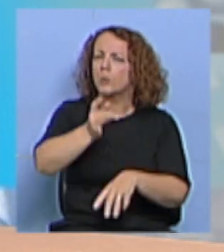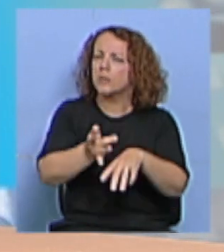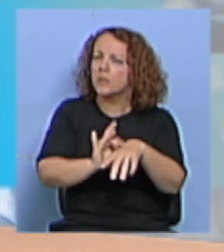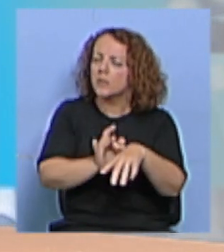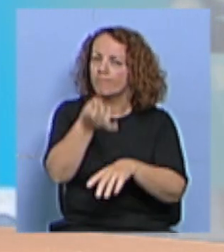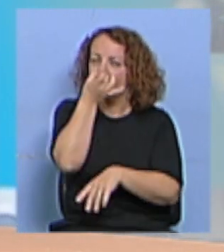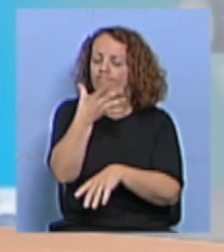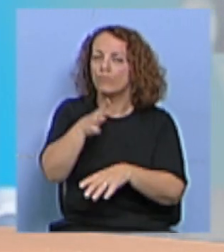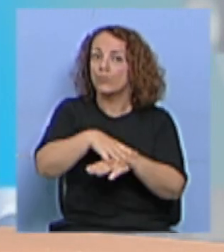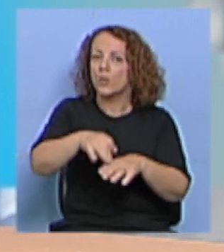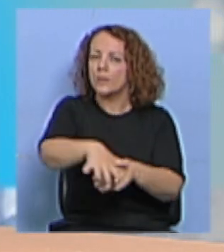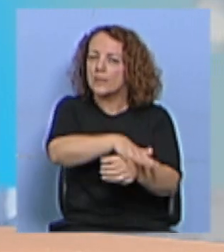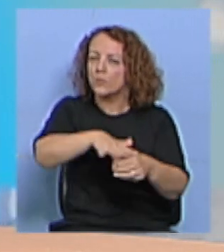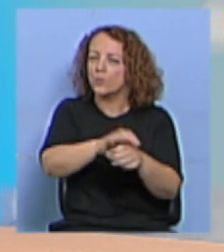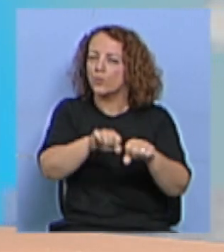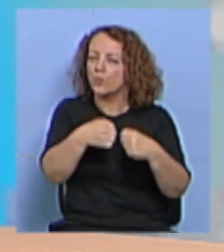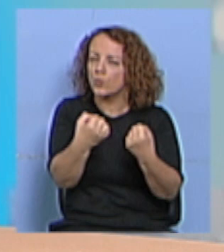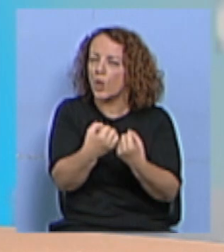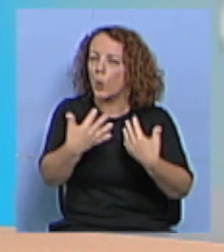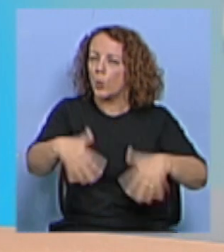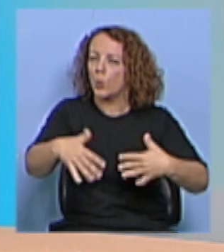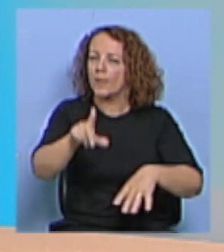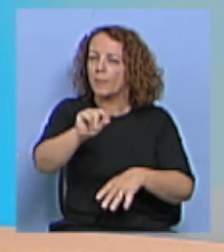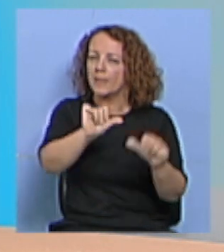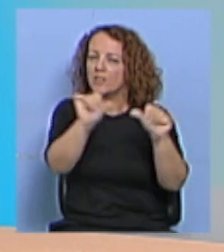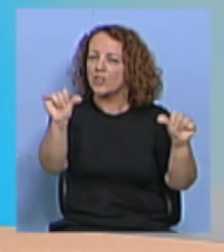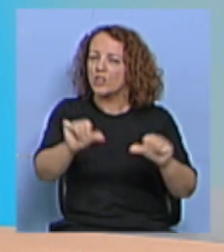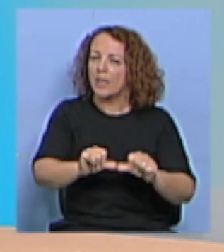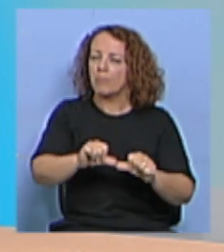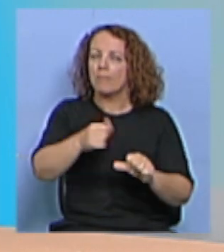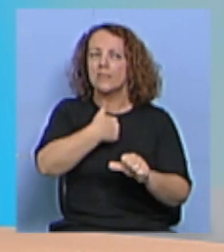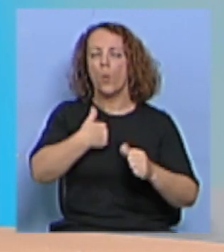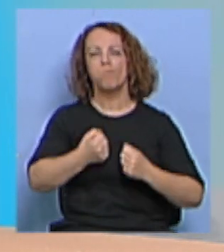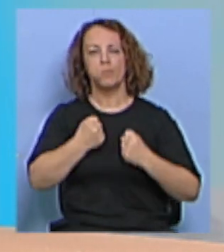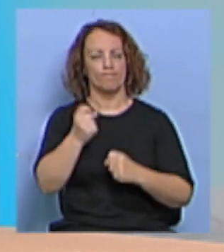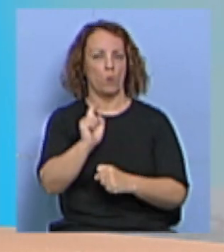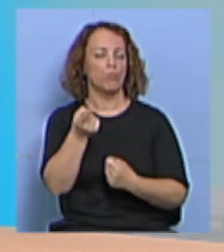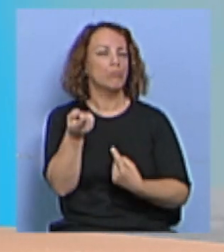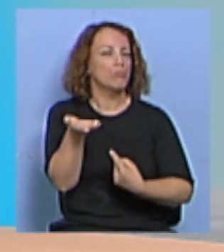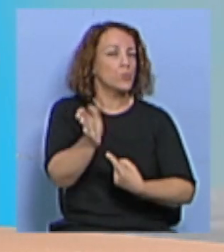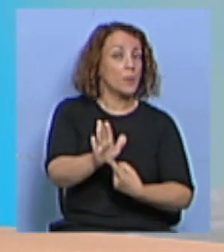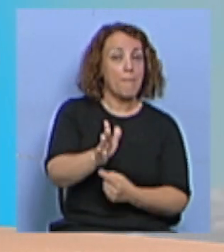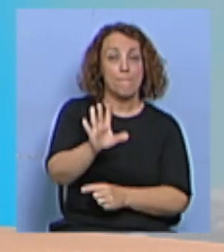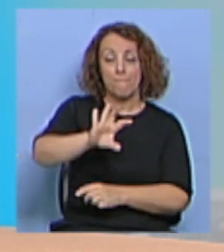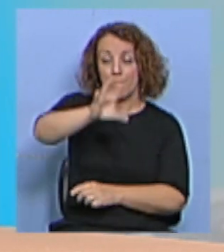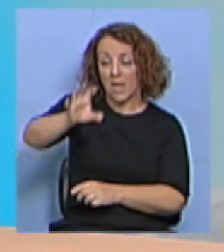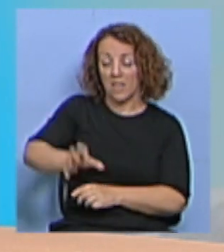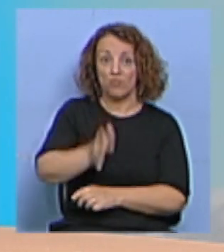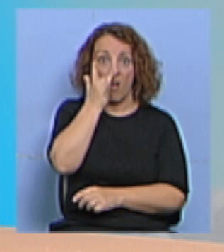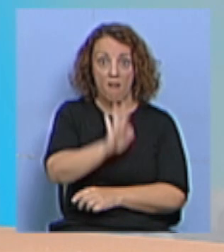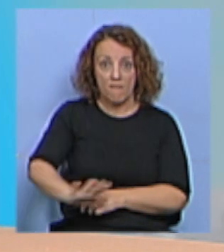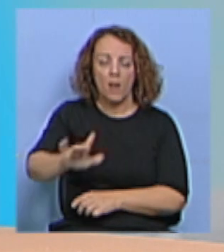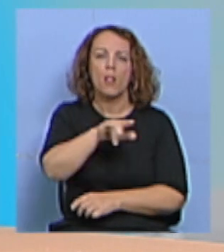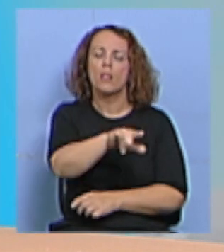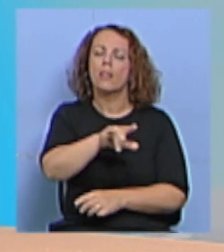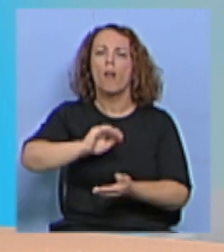fragilidade social e com sistemas de saúde pouco robustos. É o caso dos países africanos, com quem a Fundação Fé e